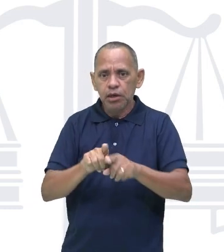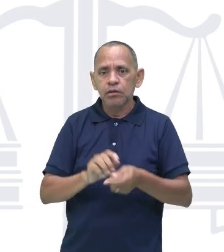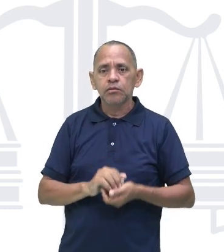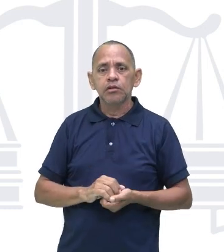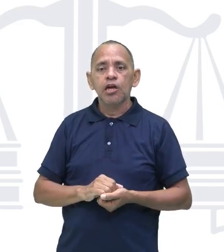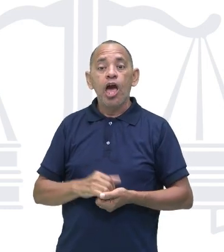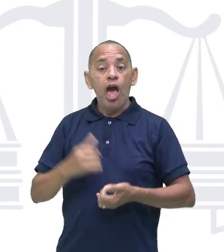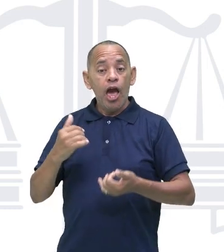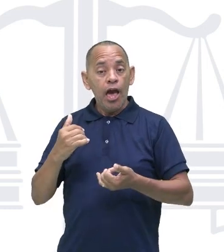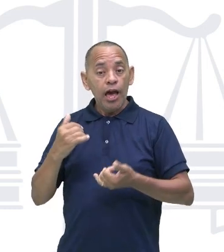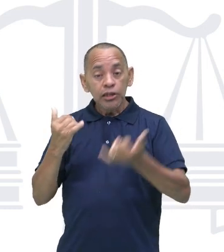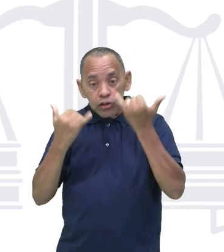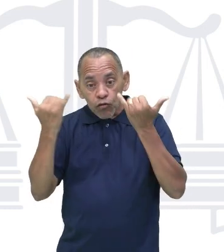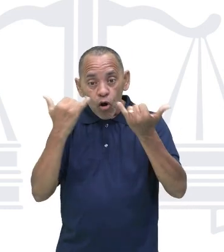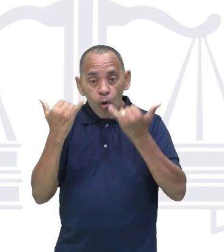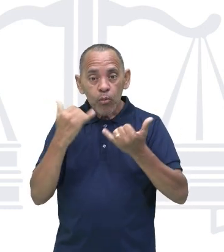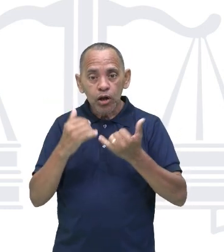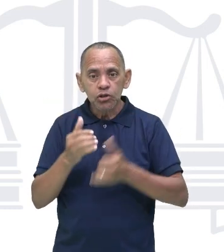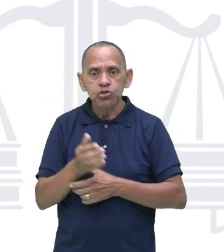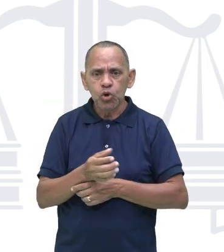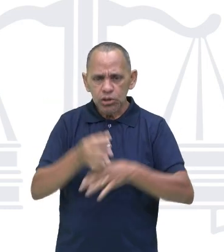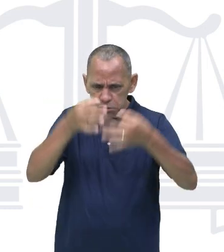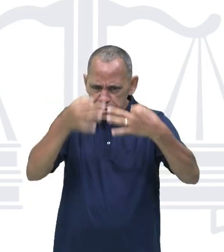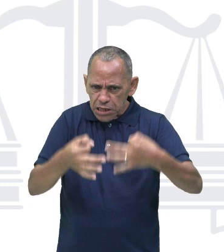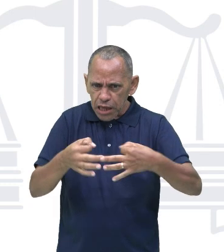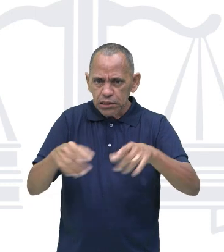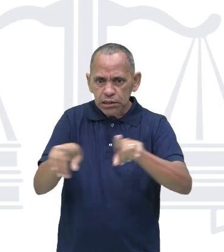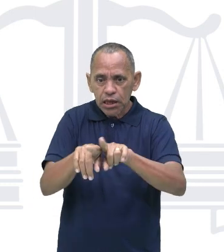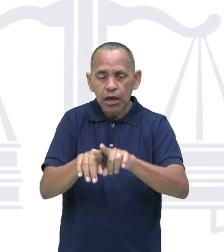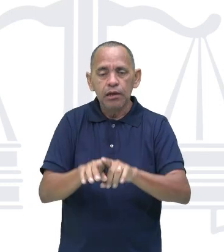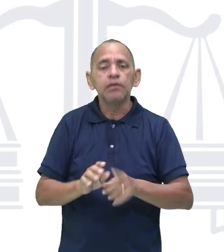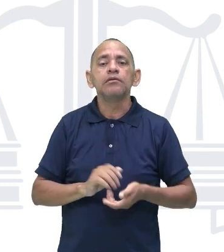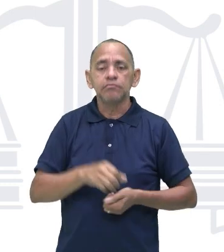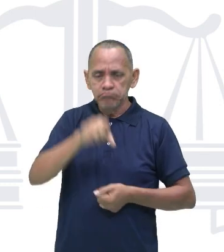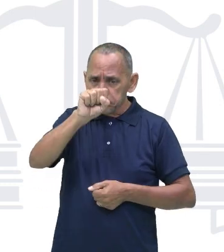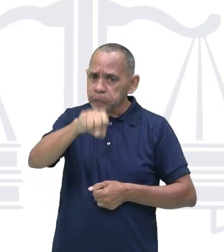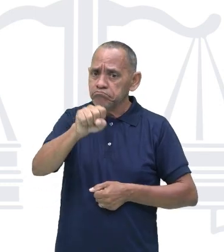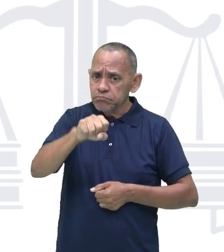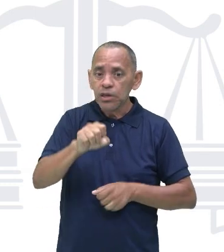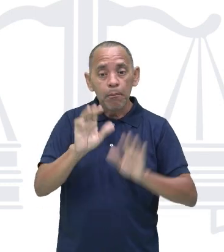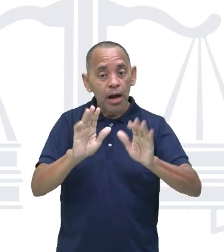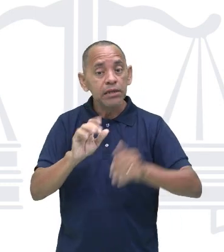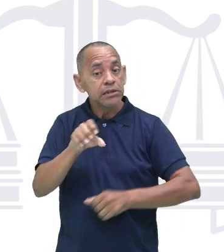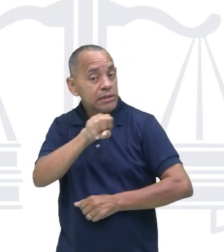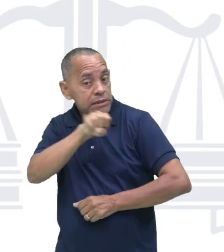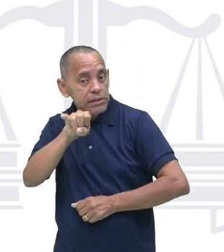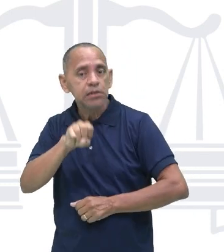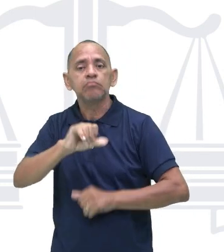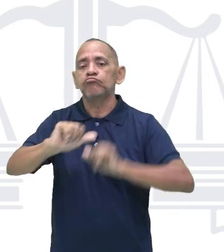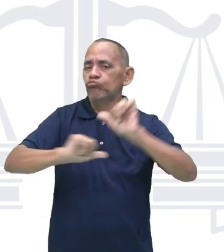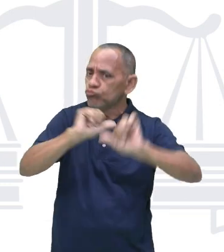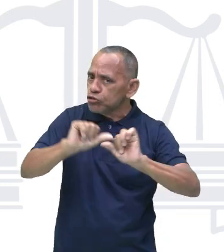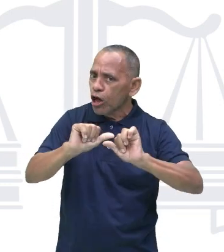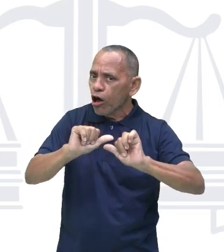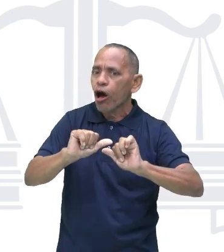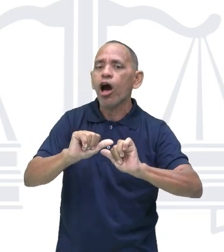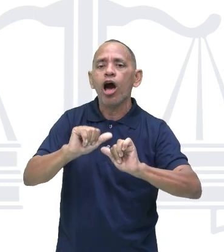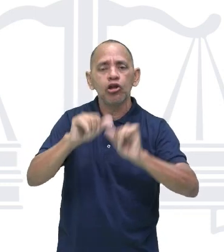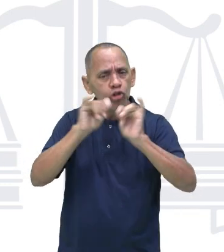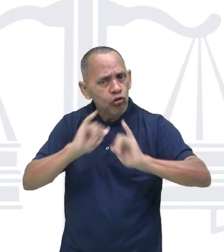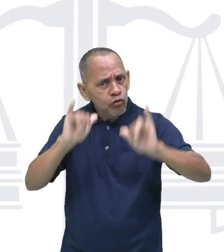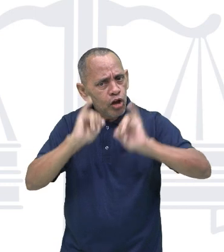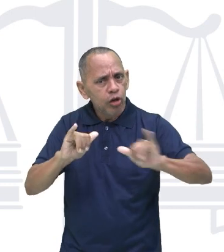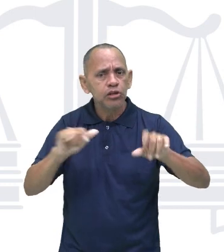priori, sim, mas se houver qualquer mudança nesta data, nós vamos estar orientando, passando a informação para